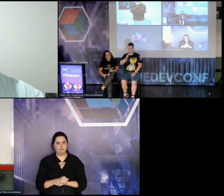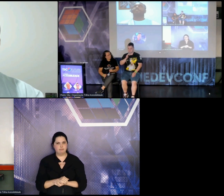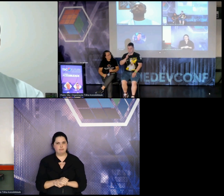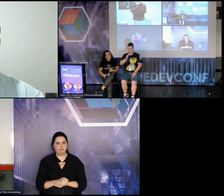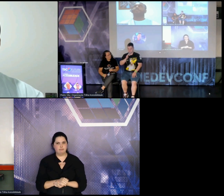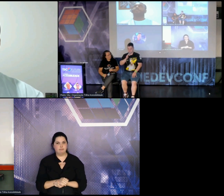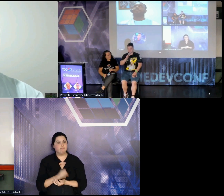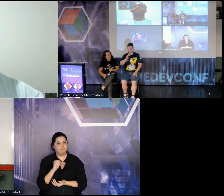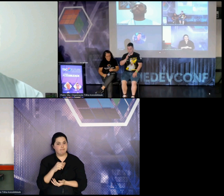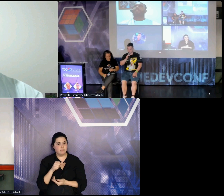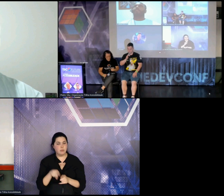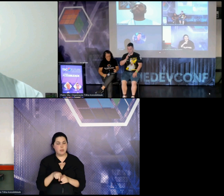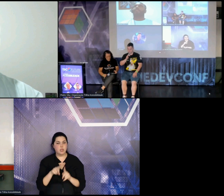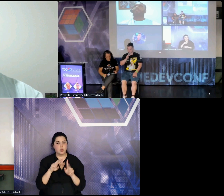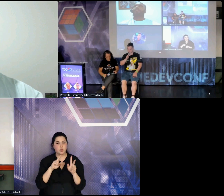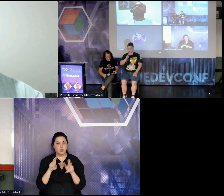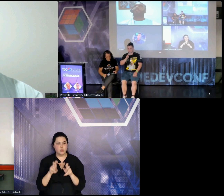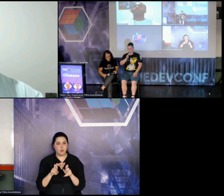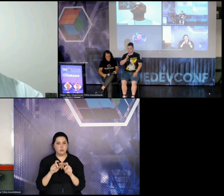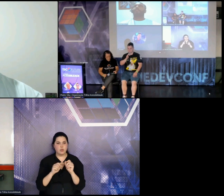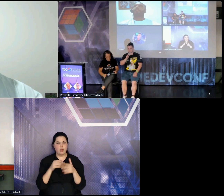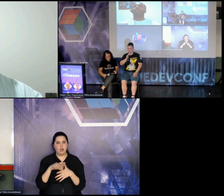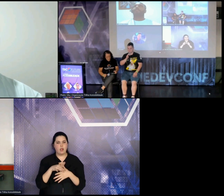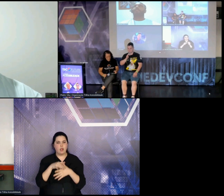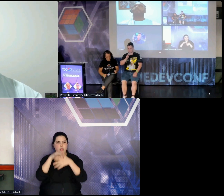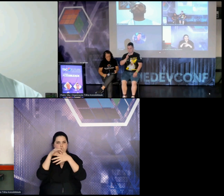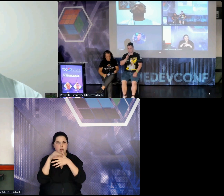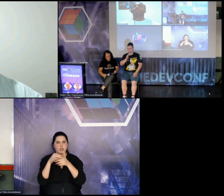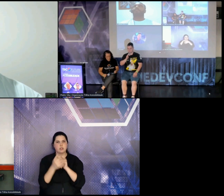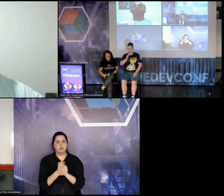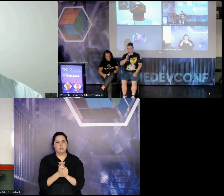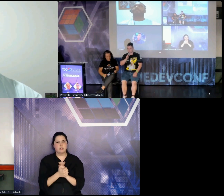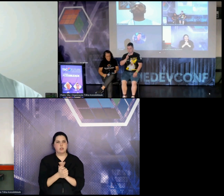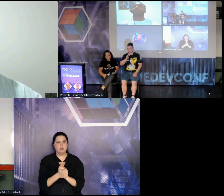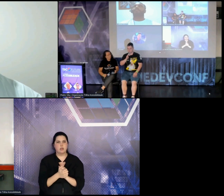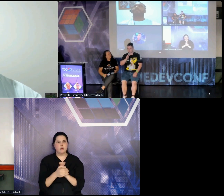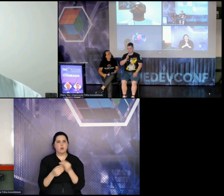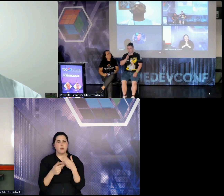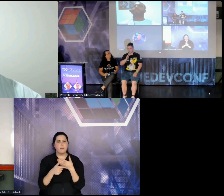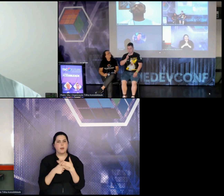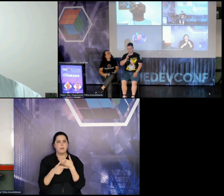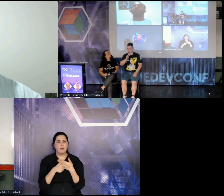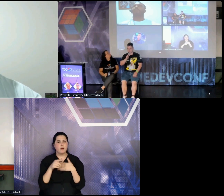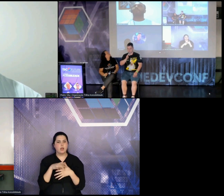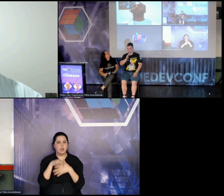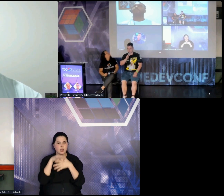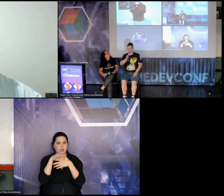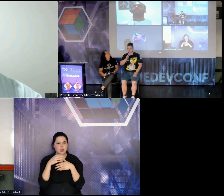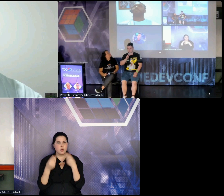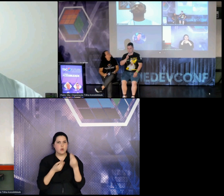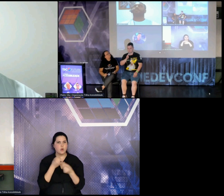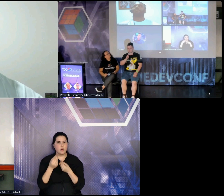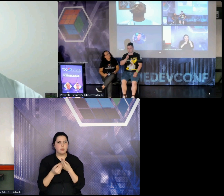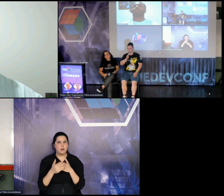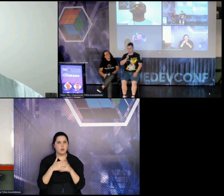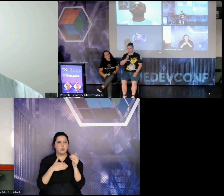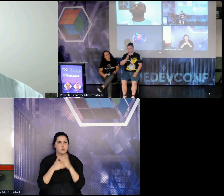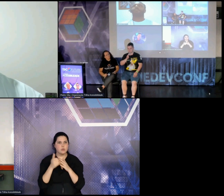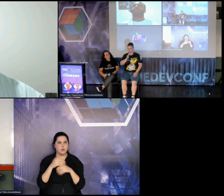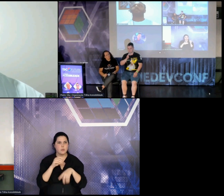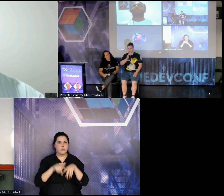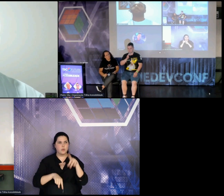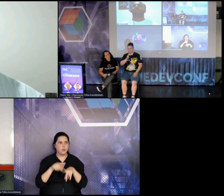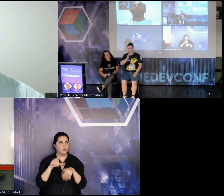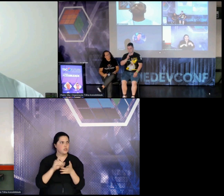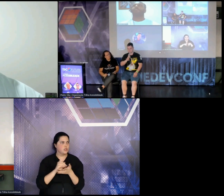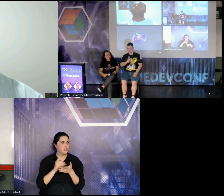Sim. E referente a essa questão de liderança, Wellington, qual que é o papel dela dentro da construção desses produtos